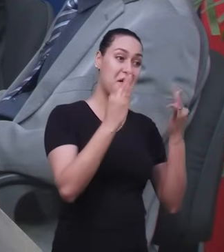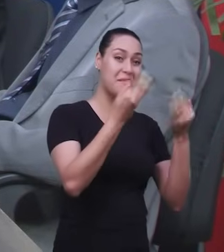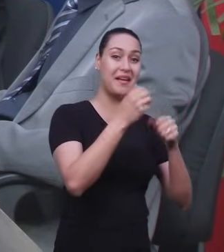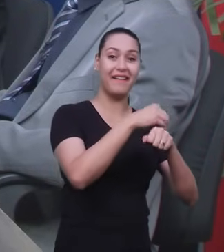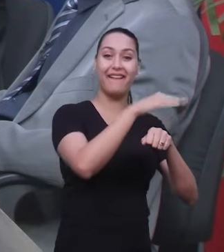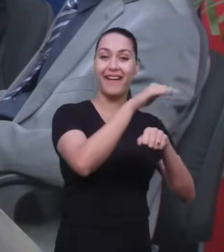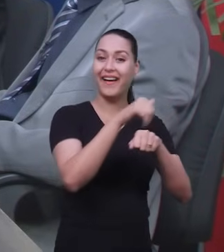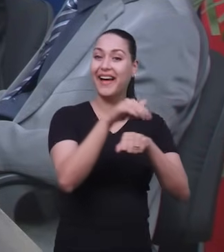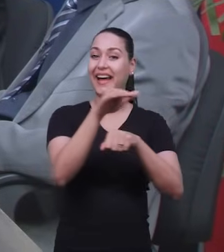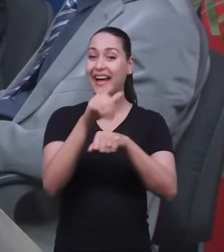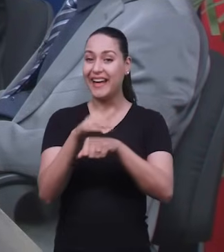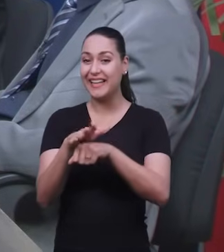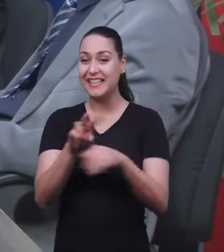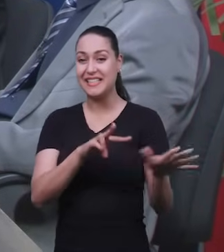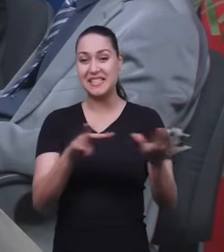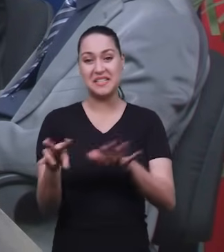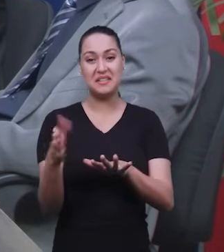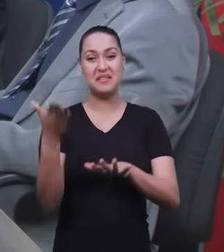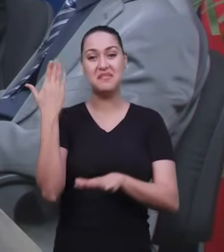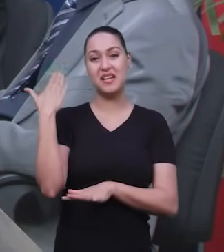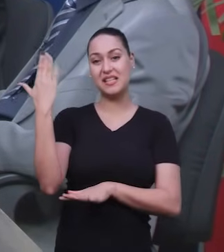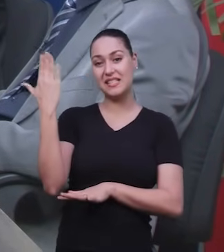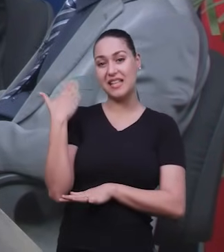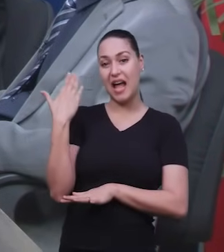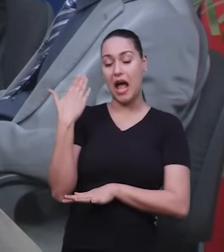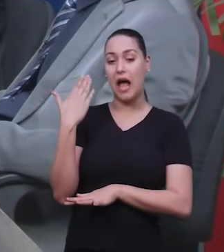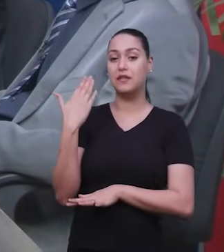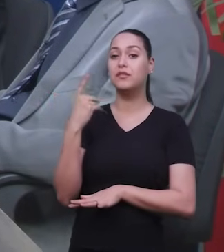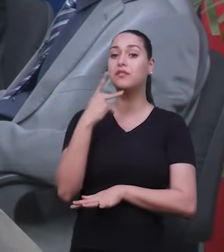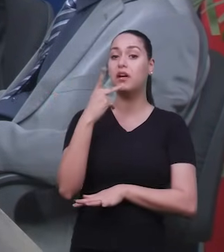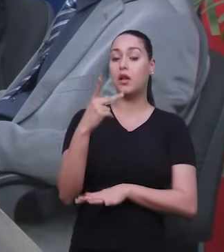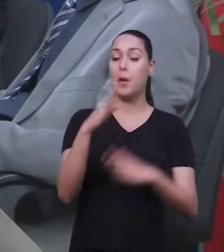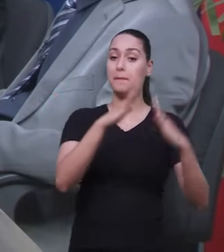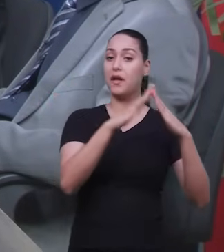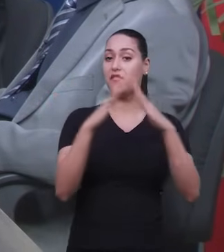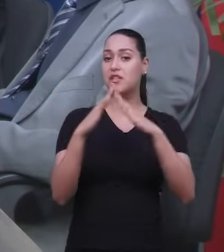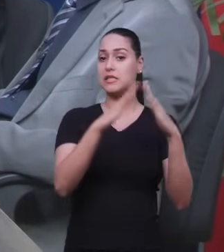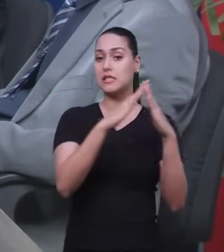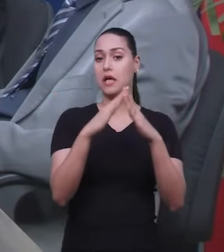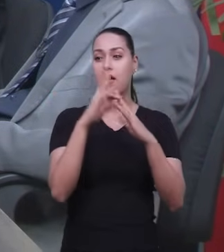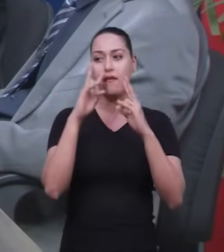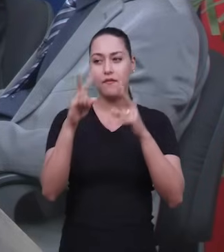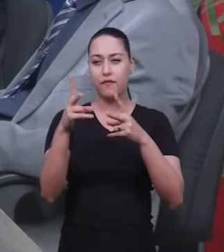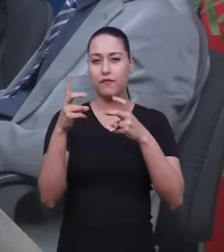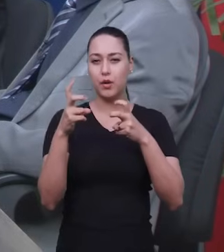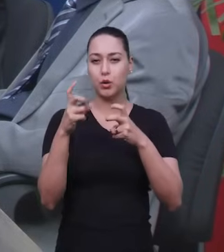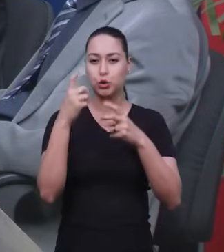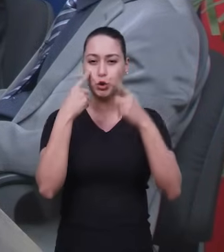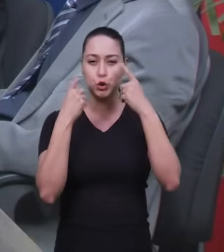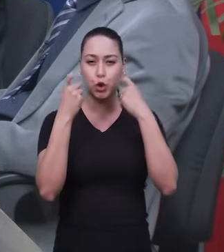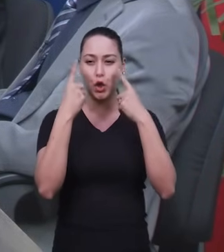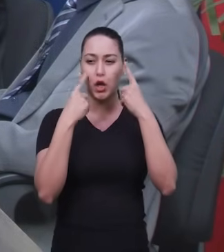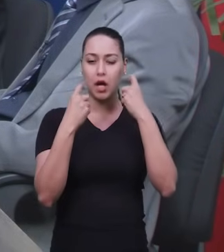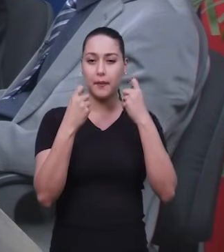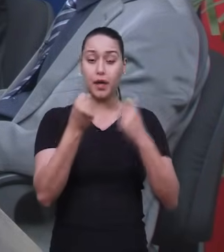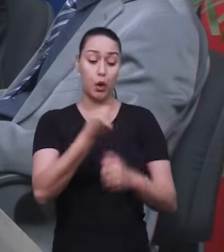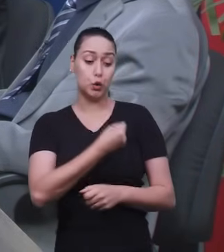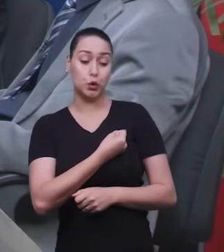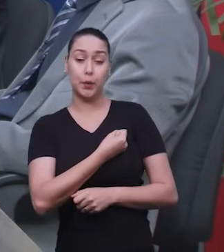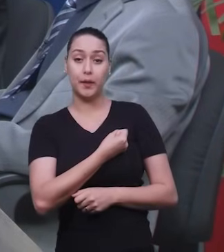Semana passada, uma senhora falou assim, olha, a minha vizinha me viu chorando e me deu o